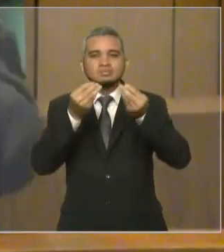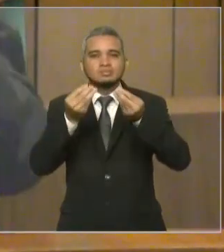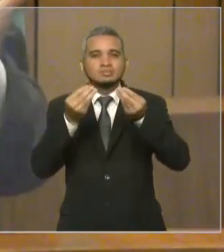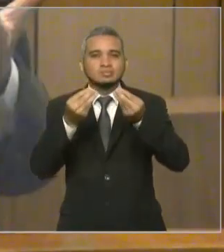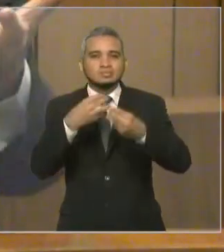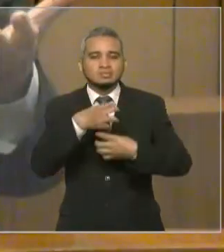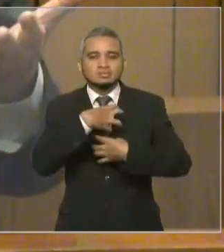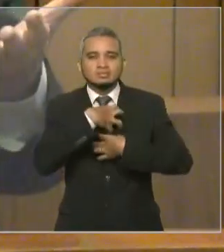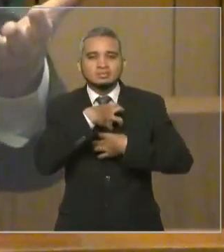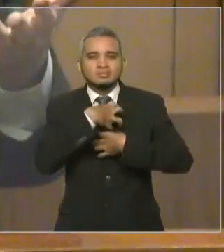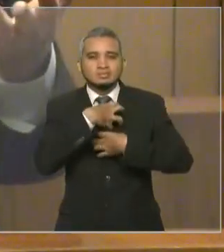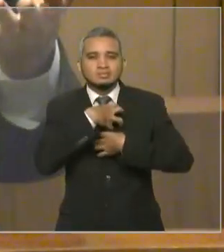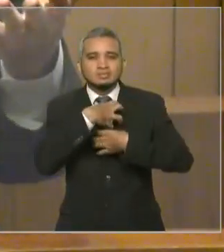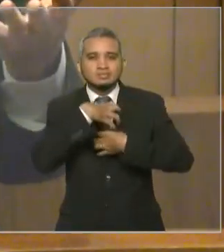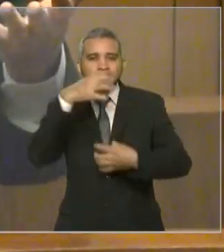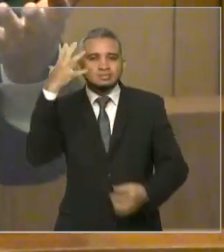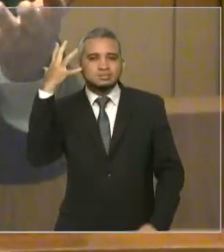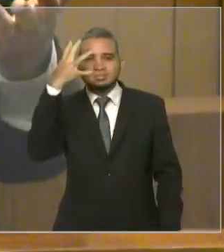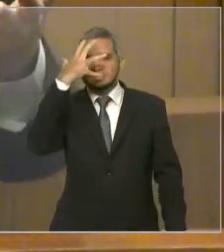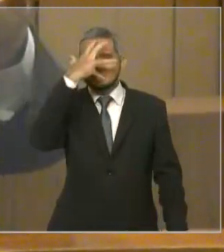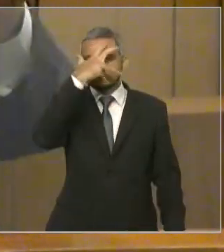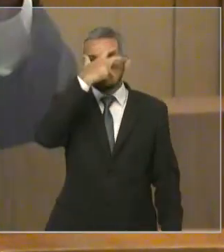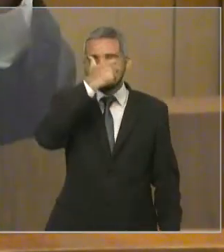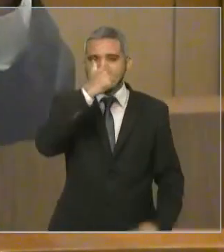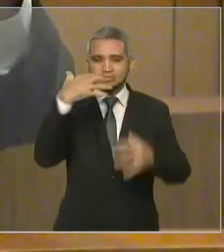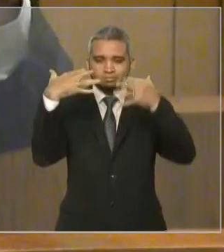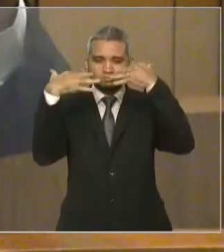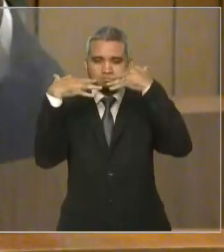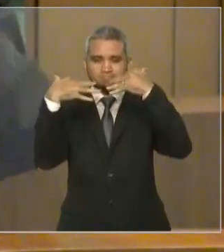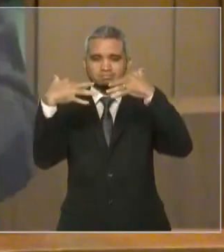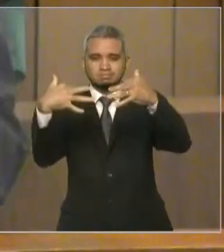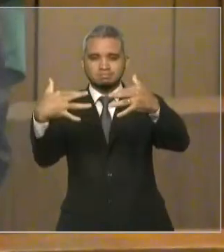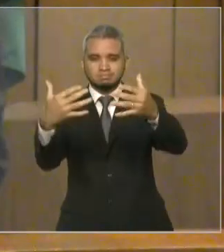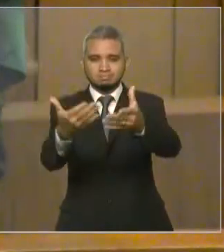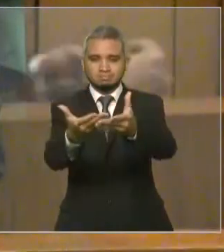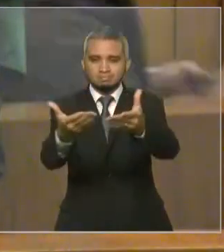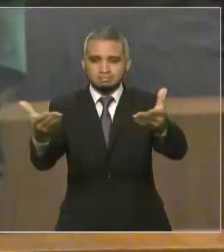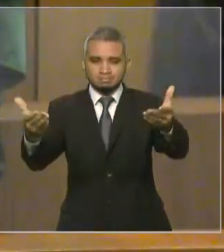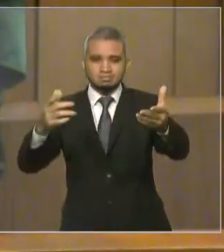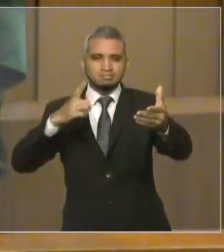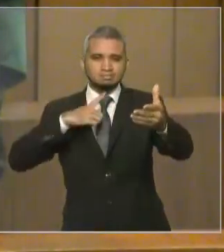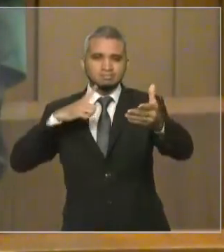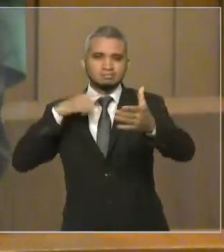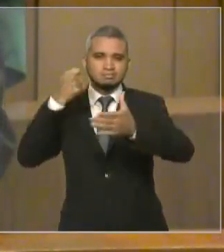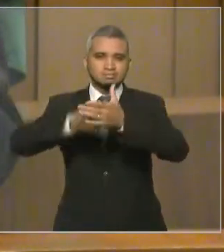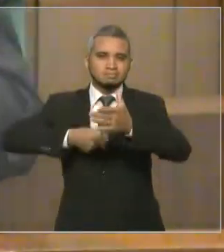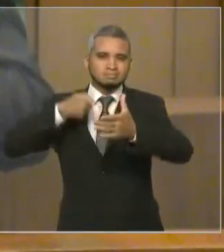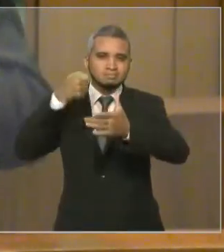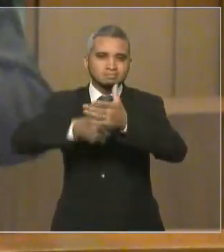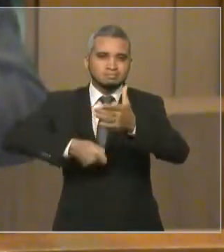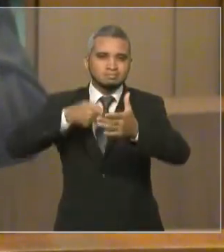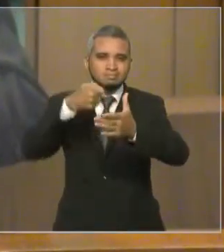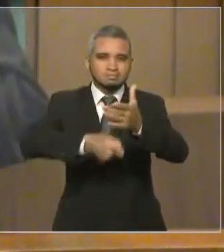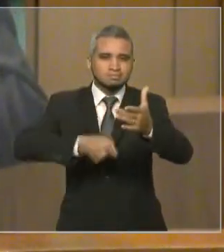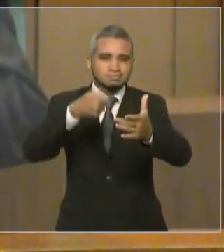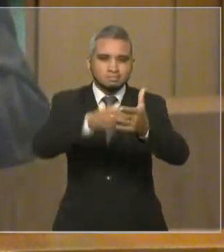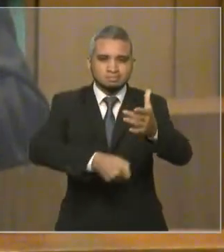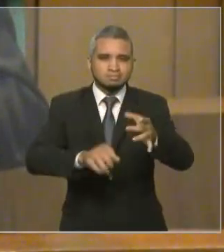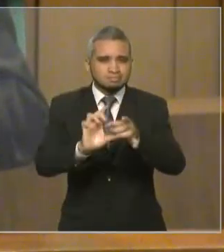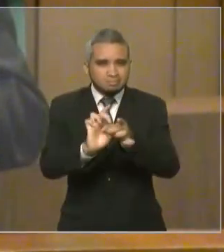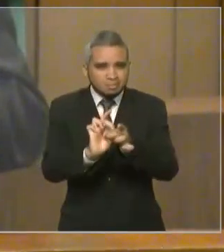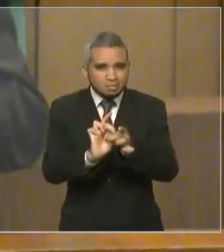sentindo a beleza desse plenário de tantas lutas democráticas, eu não sei por que eu digo a